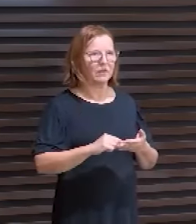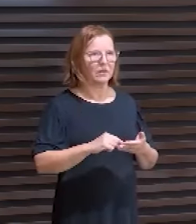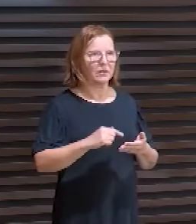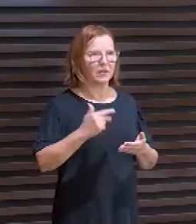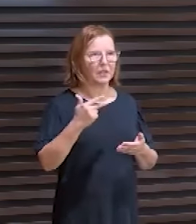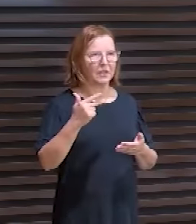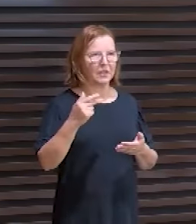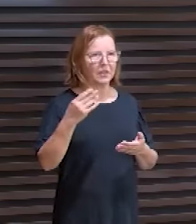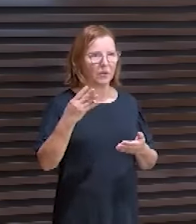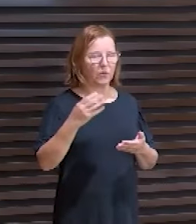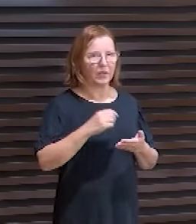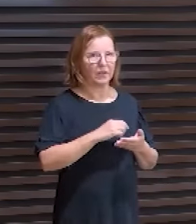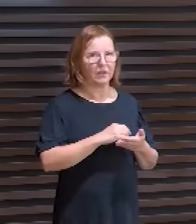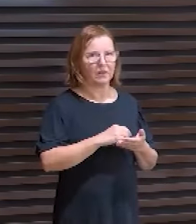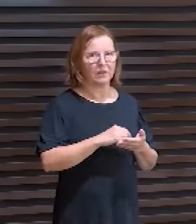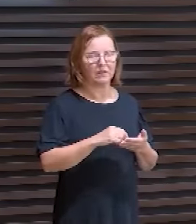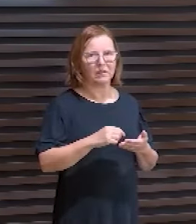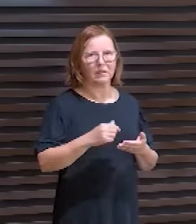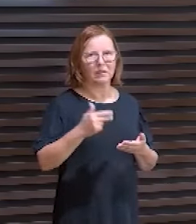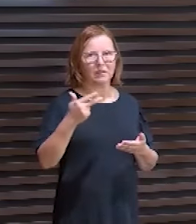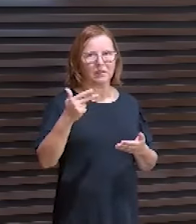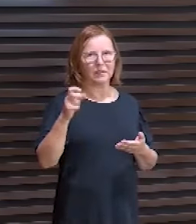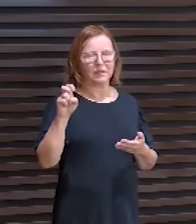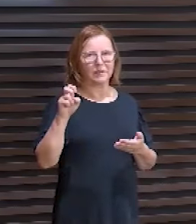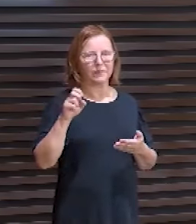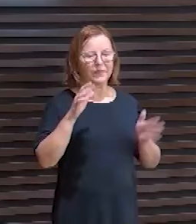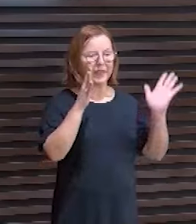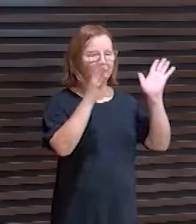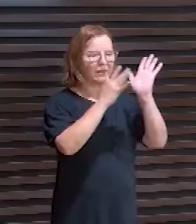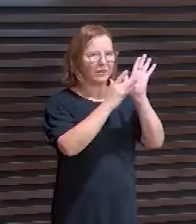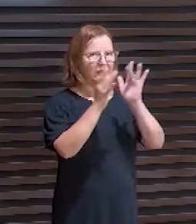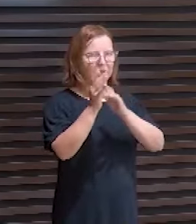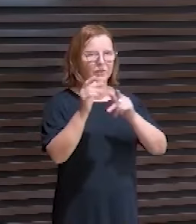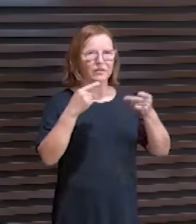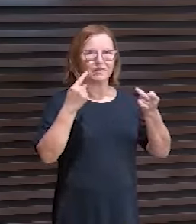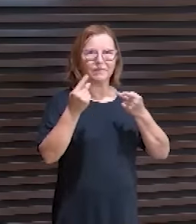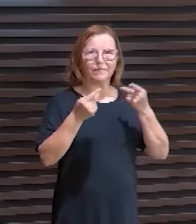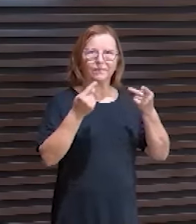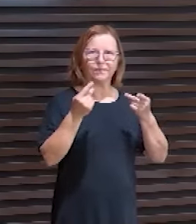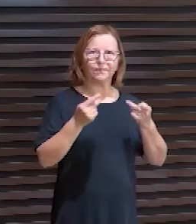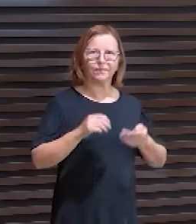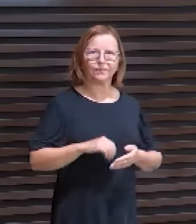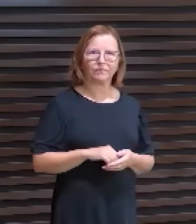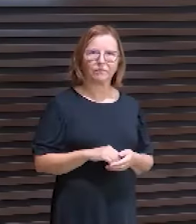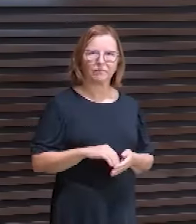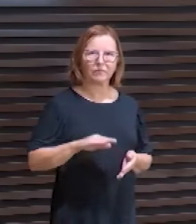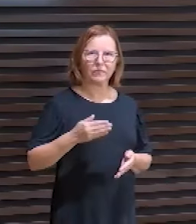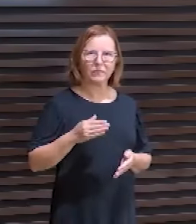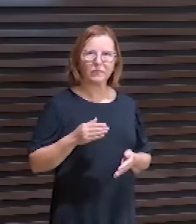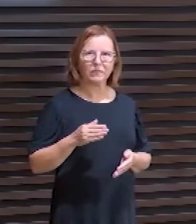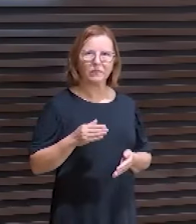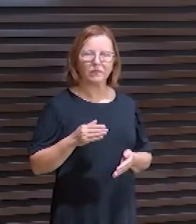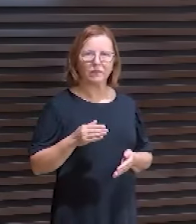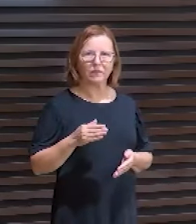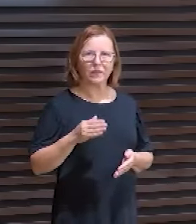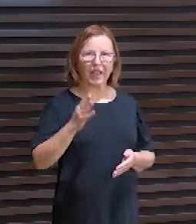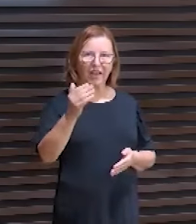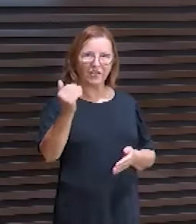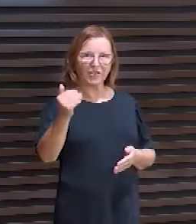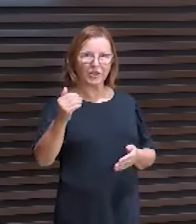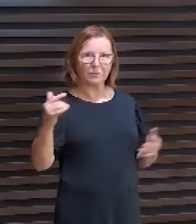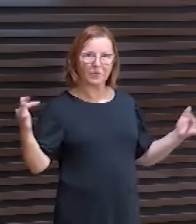Jesus eh diz assim então convocando a multidão E